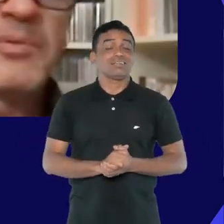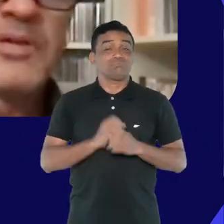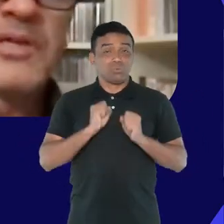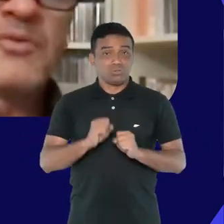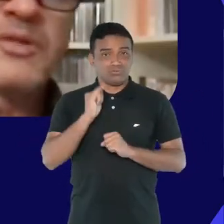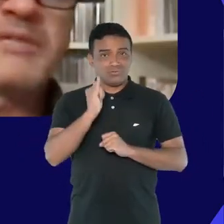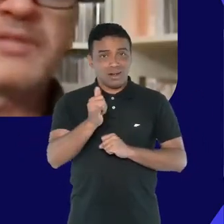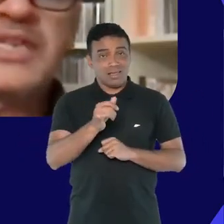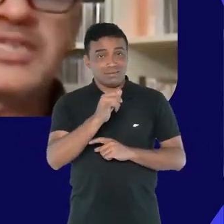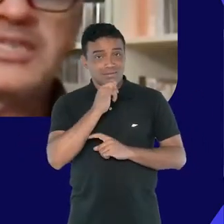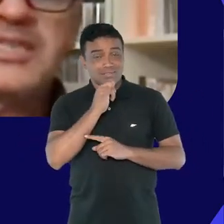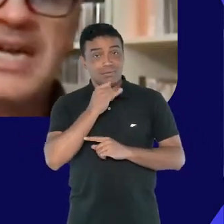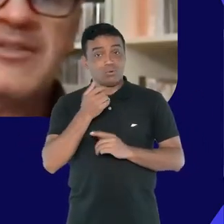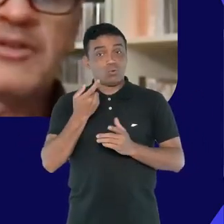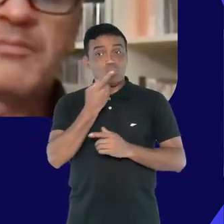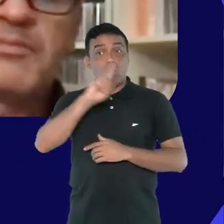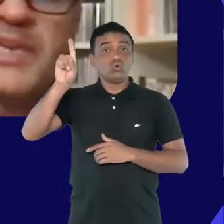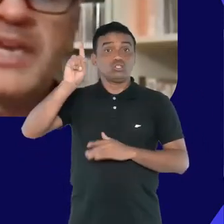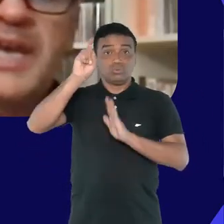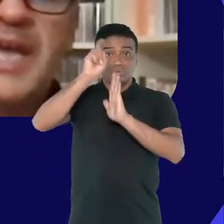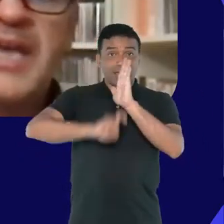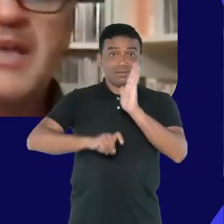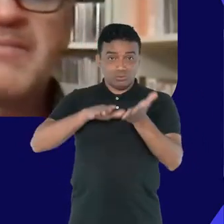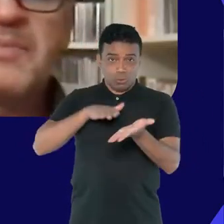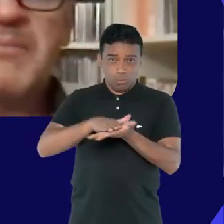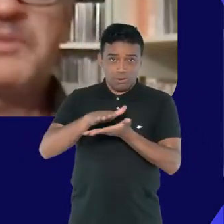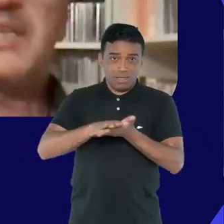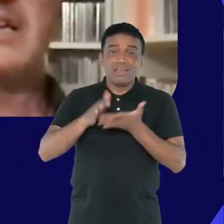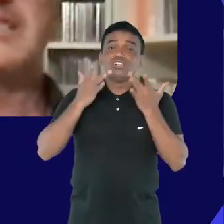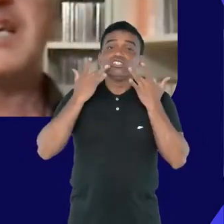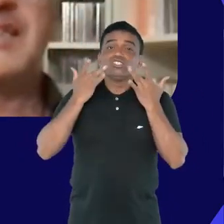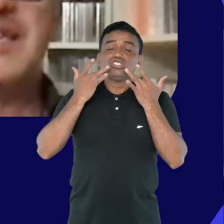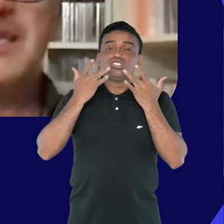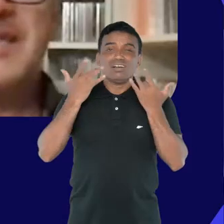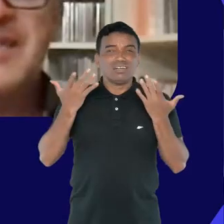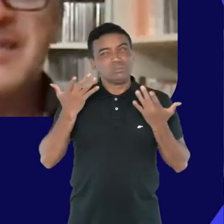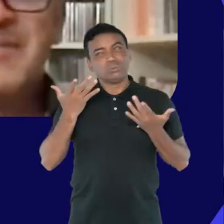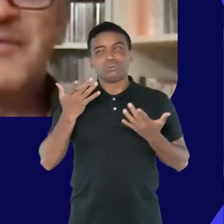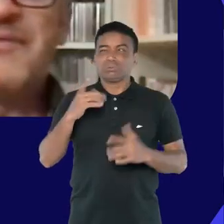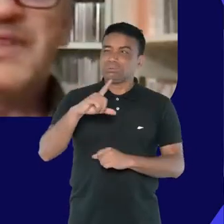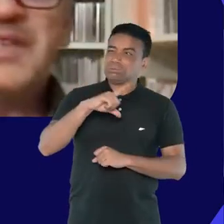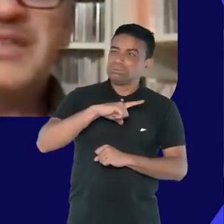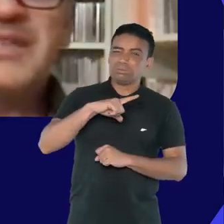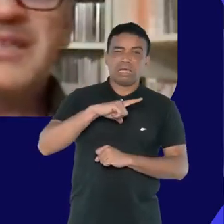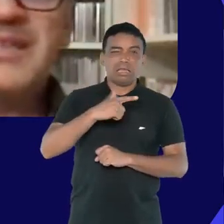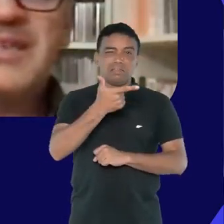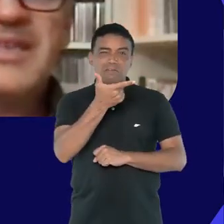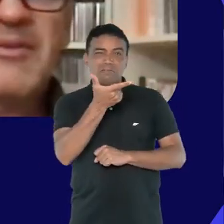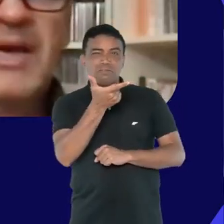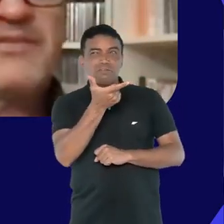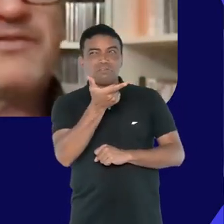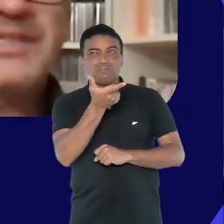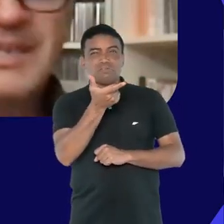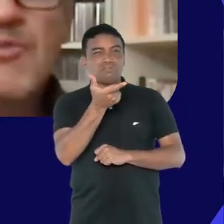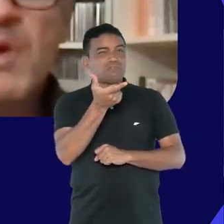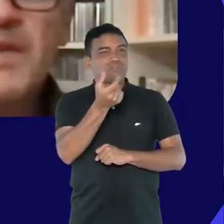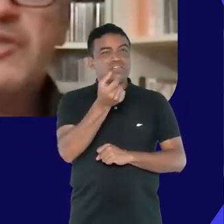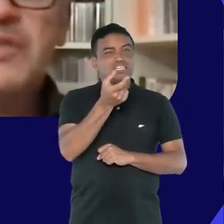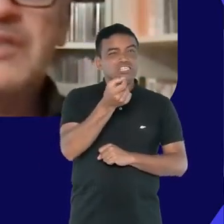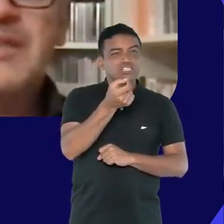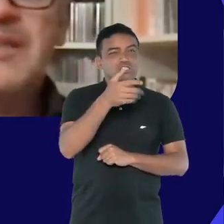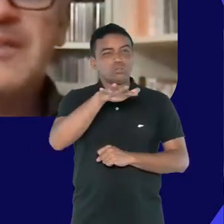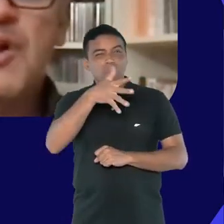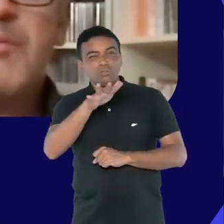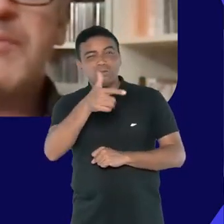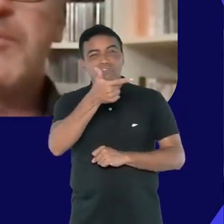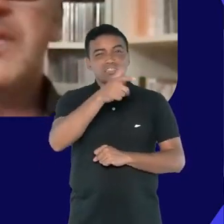por exemplo, que o último texto de teatro que publiquei, apesar de já ter 20, quase 25